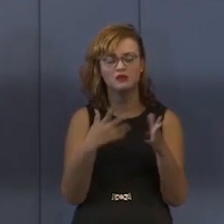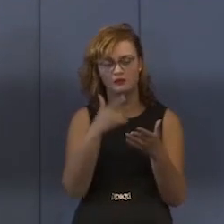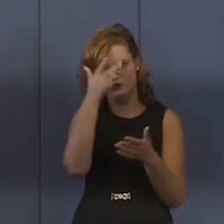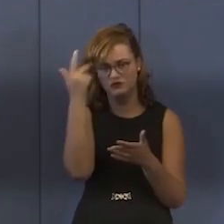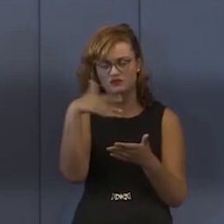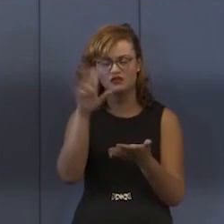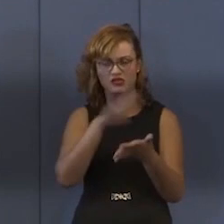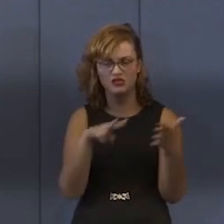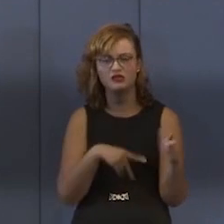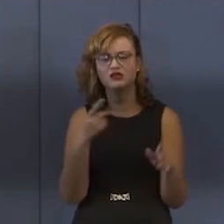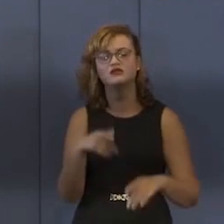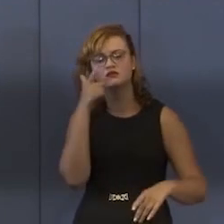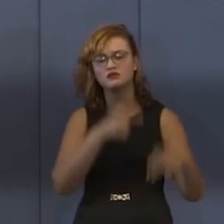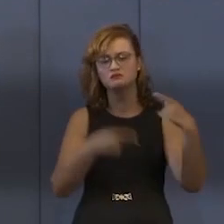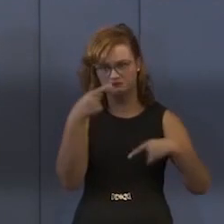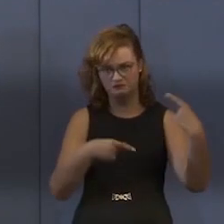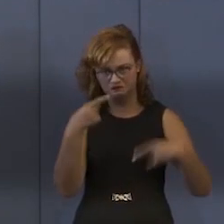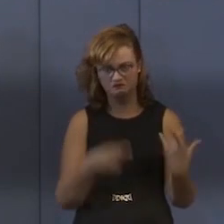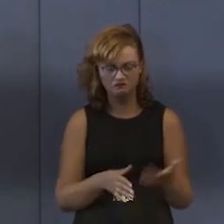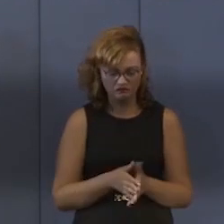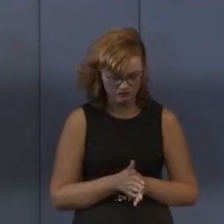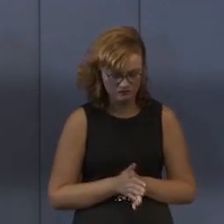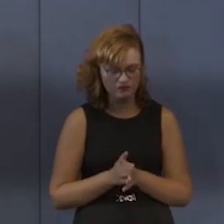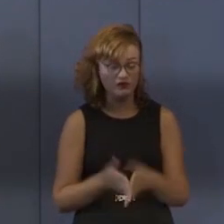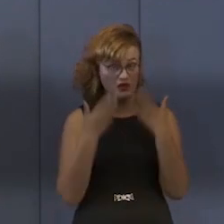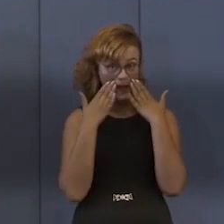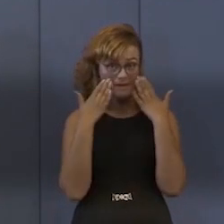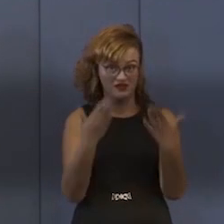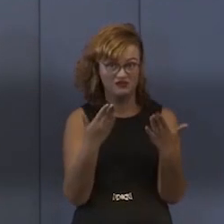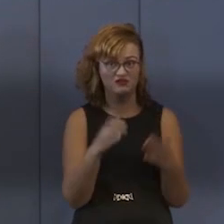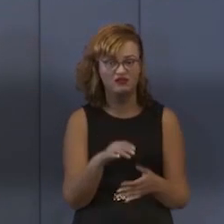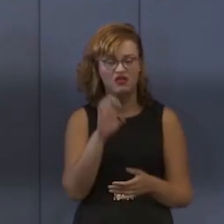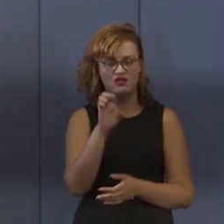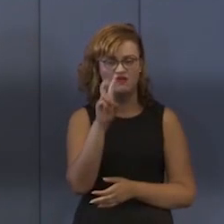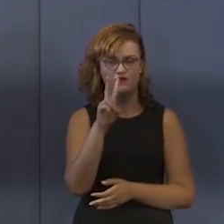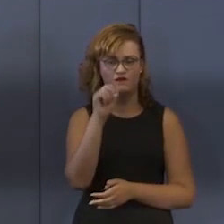debatido. Então, eu queria apresentar rapidamente o professor Evandro Pontes.